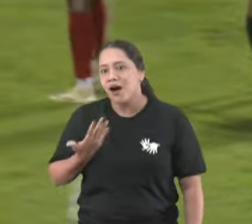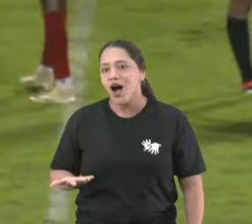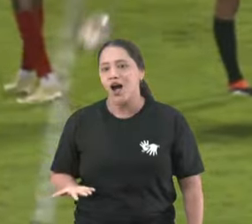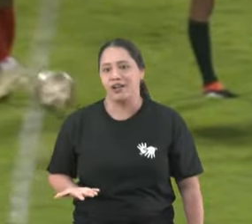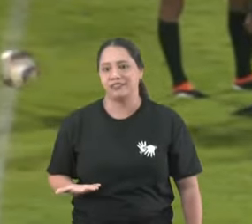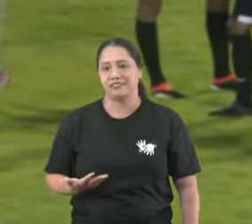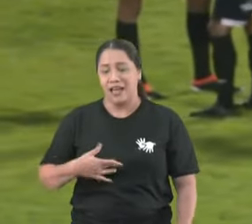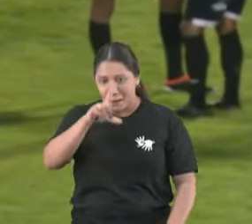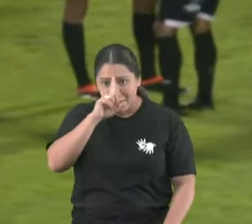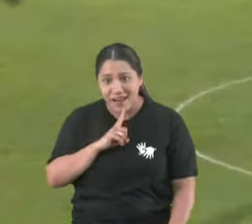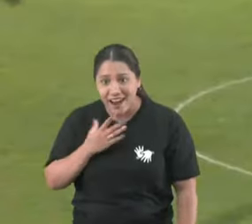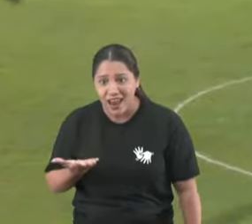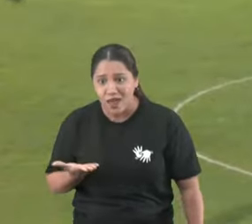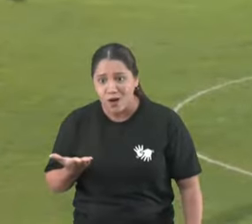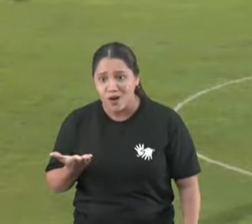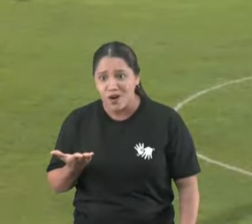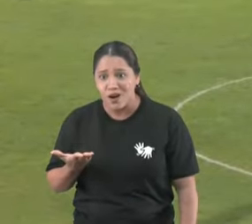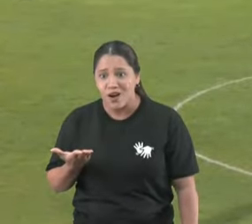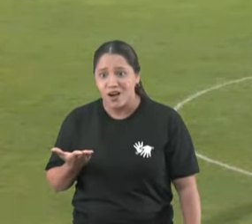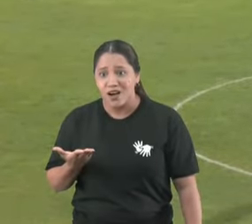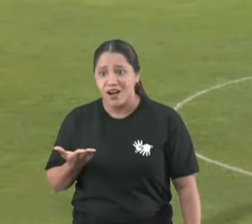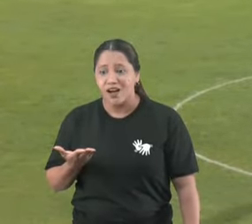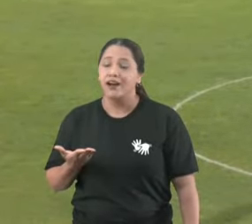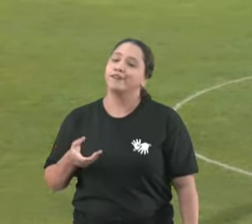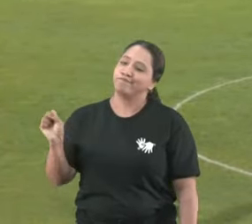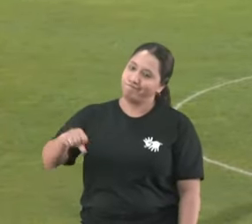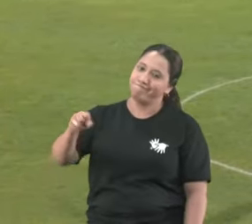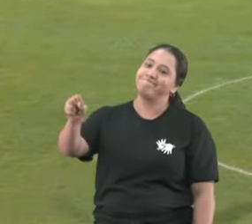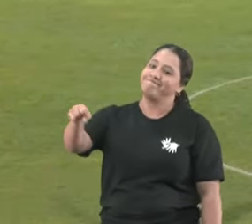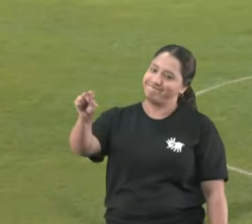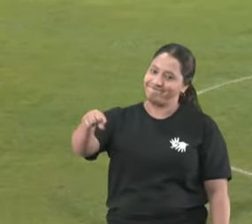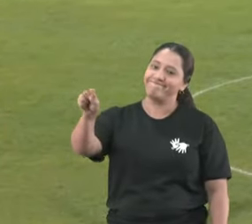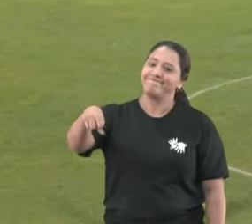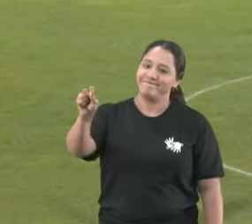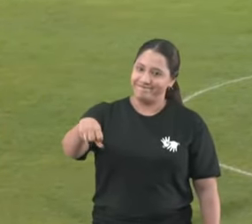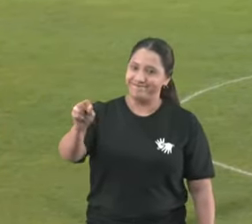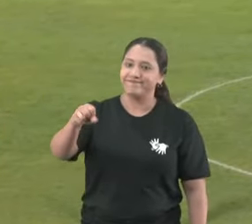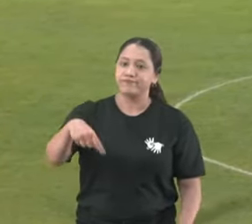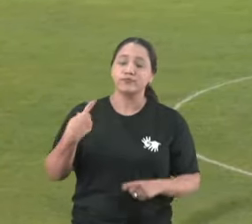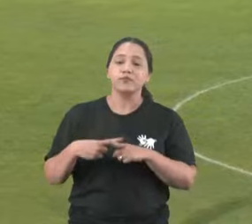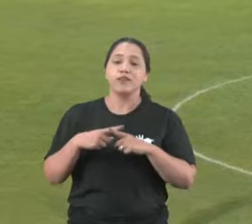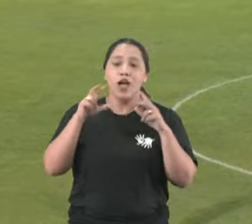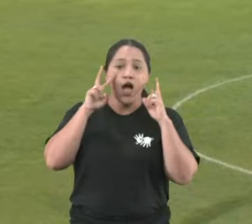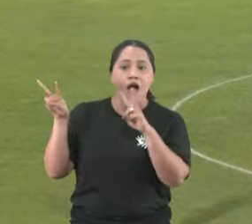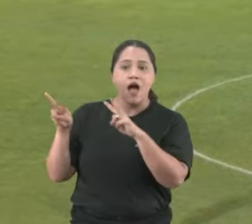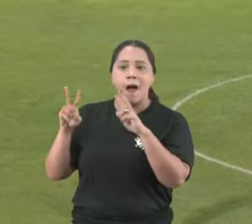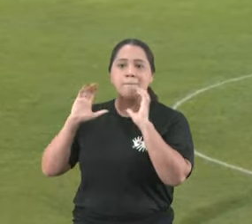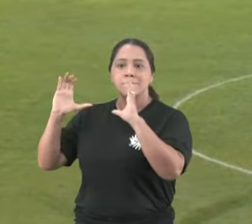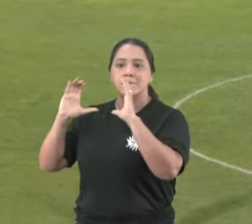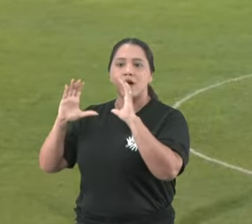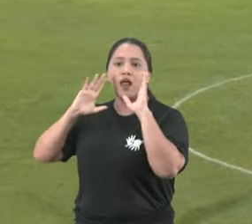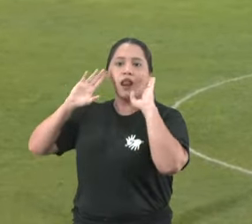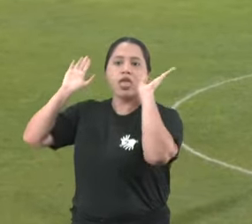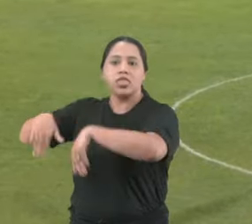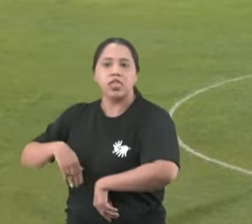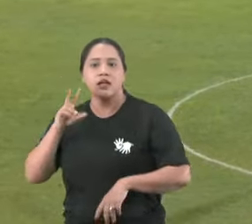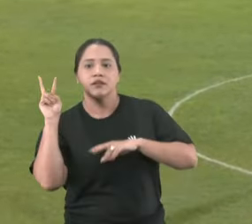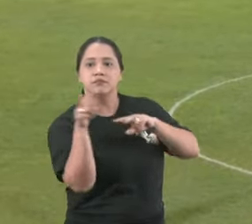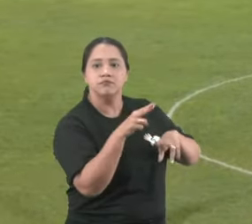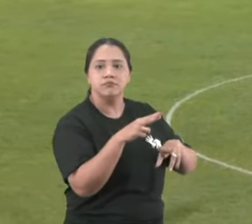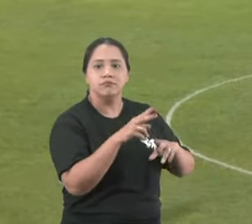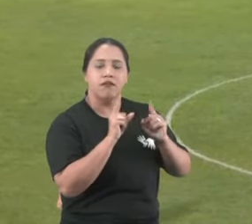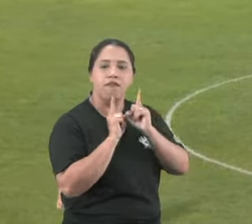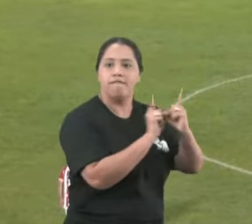Era para amarelo, Alberto? Era, pelo fato dele deixar de observar a